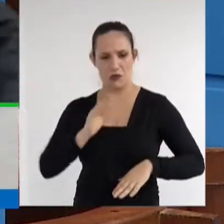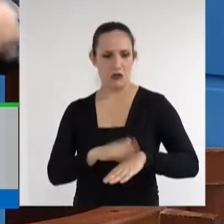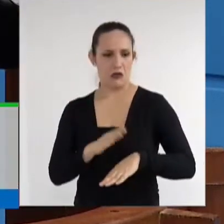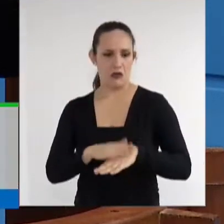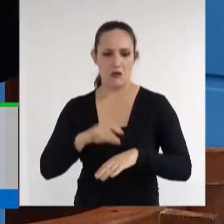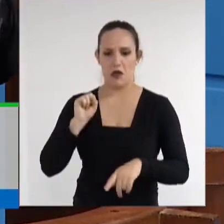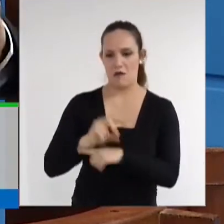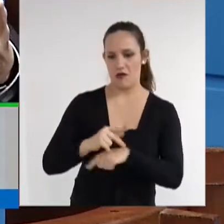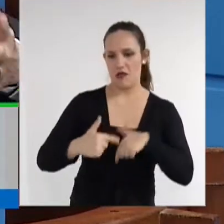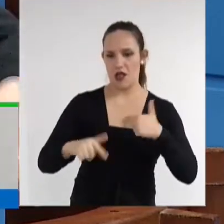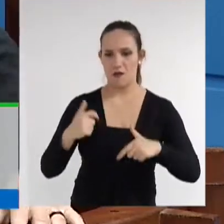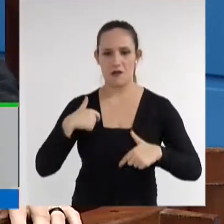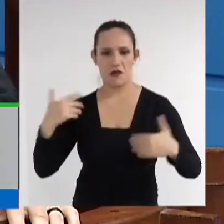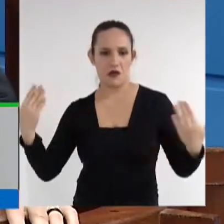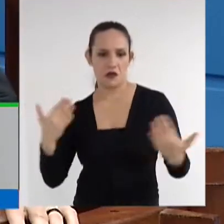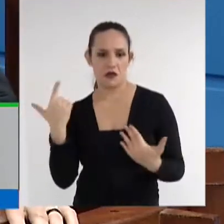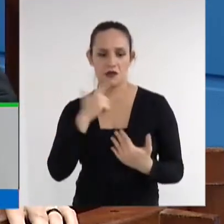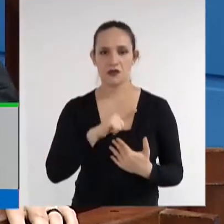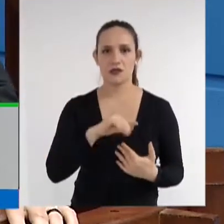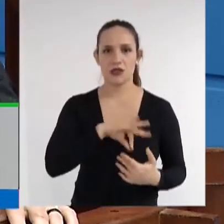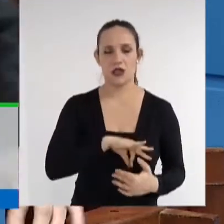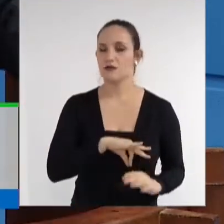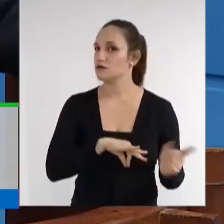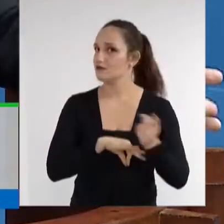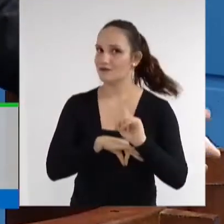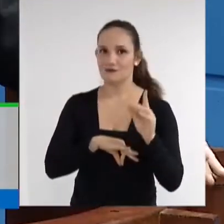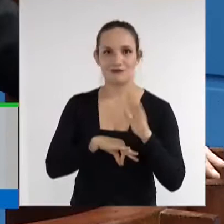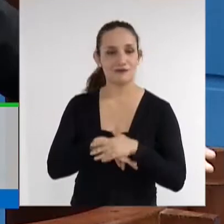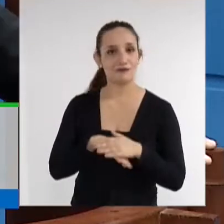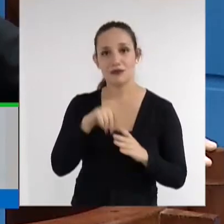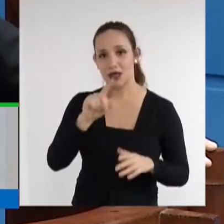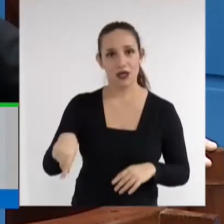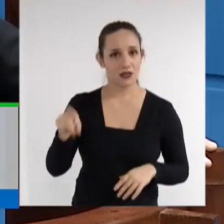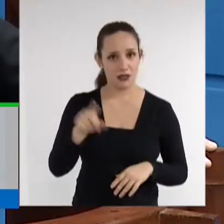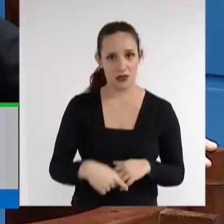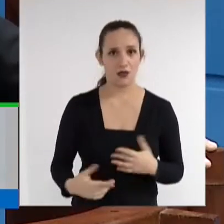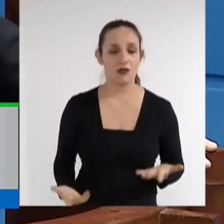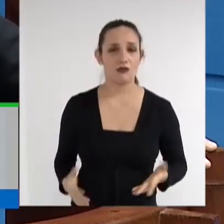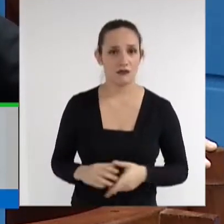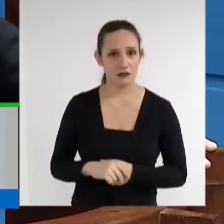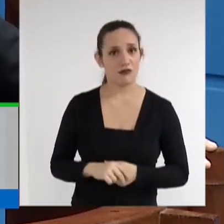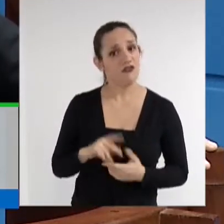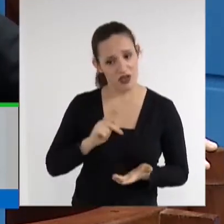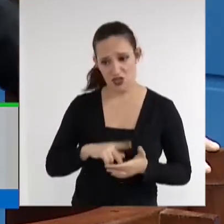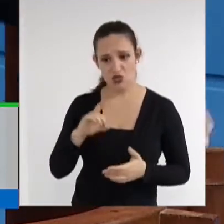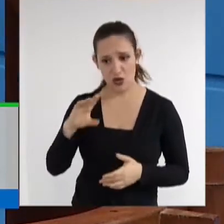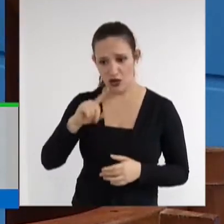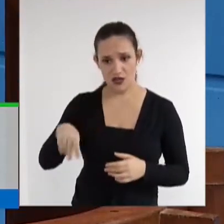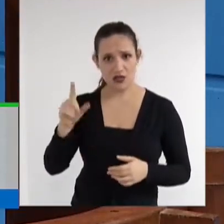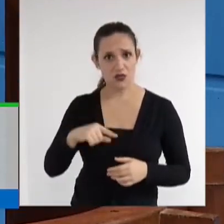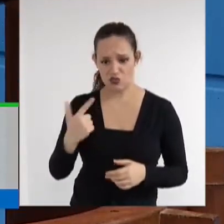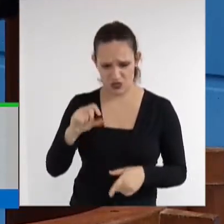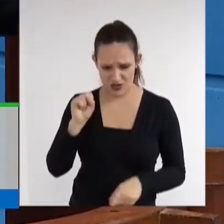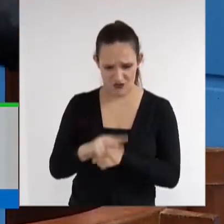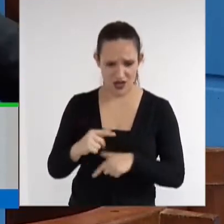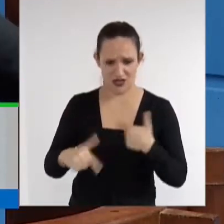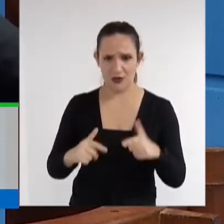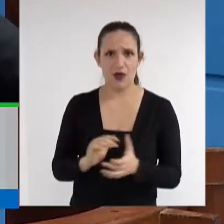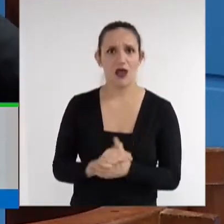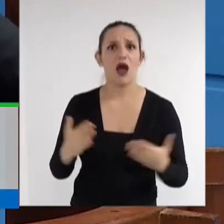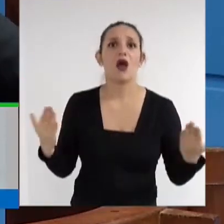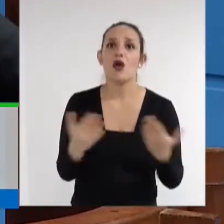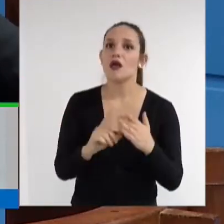mercado de trabalho, porque estão trabalhando. Não, porque não tem emprego. Nós estamos batendo